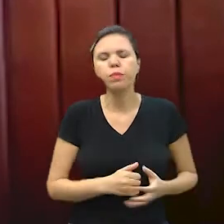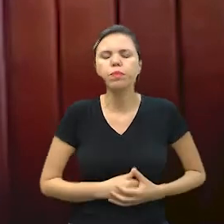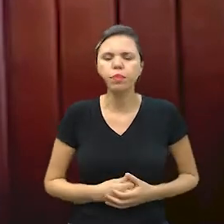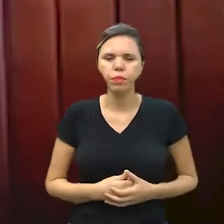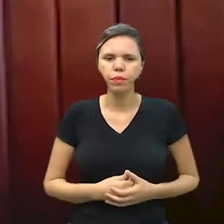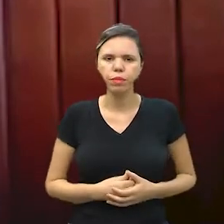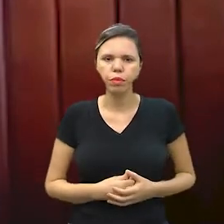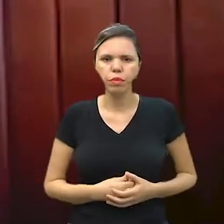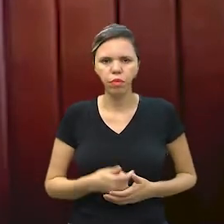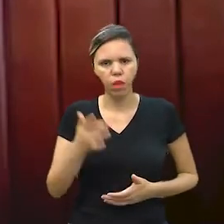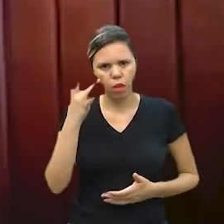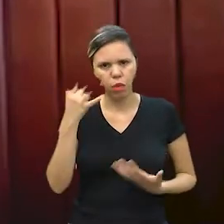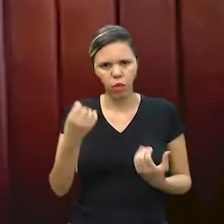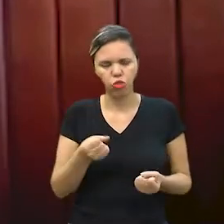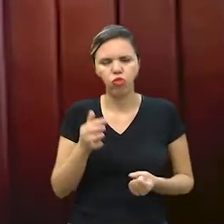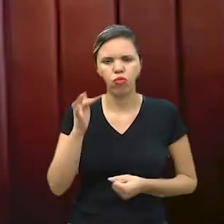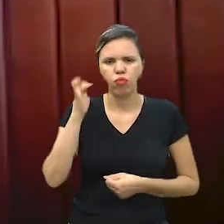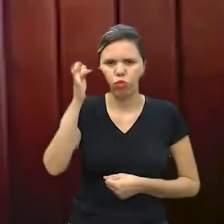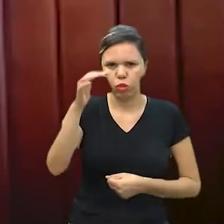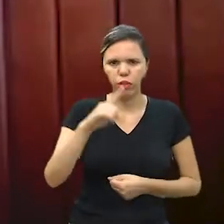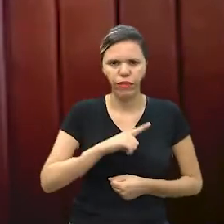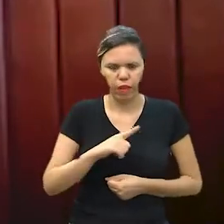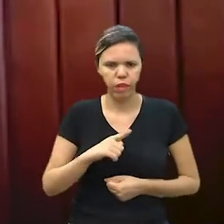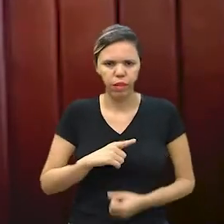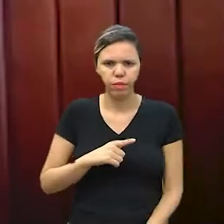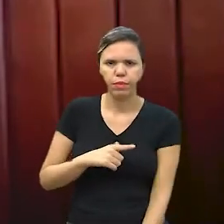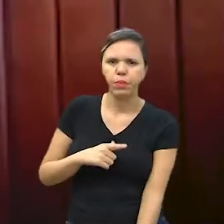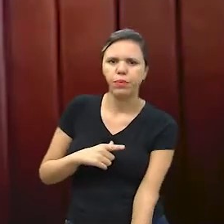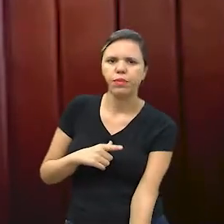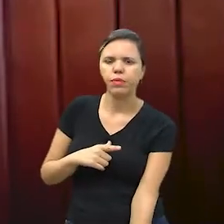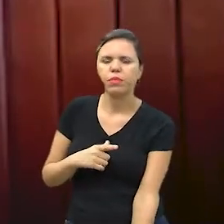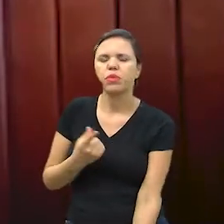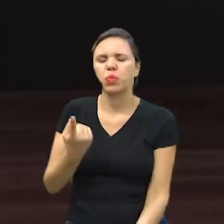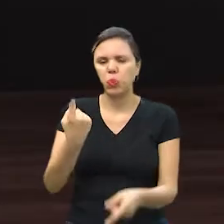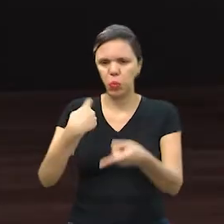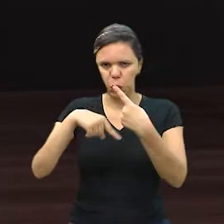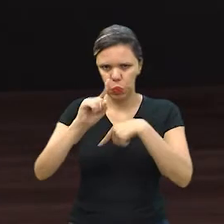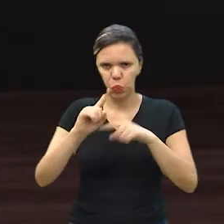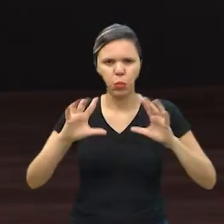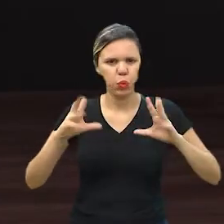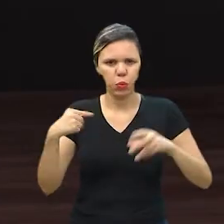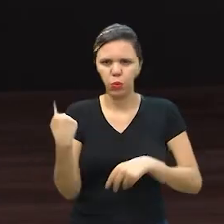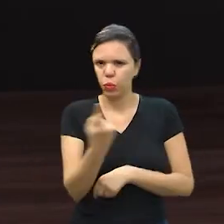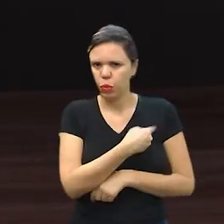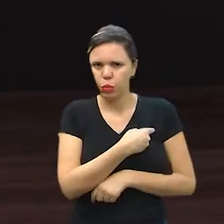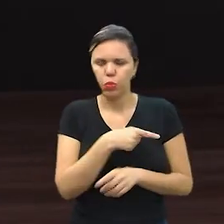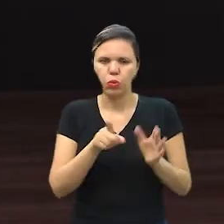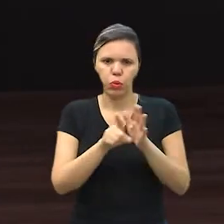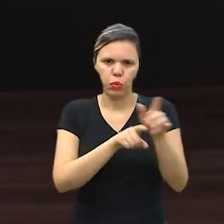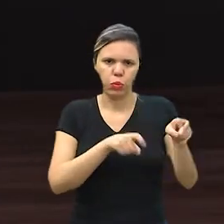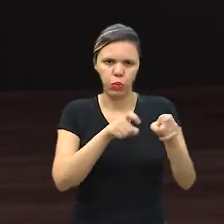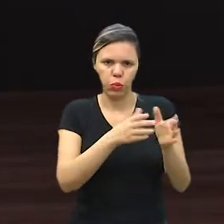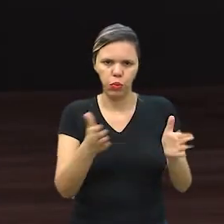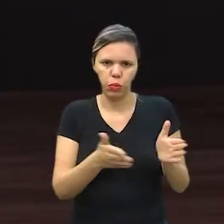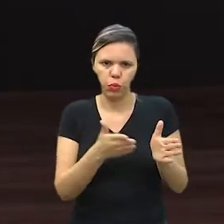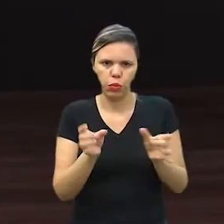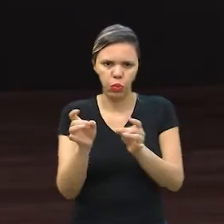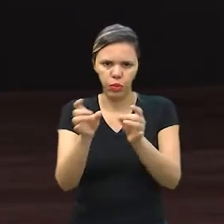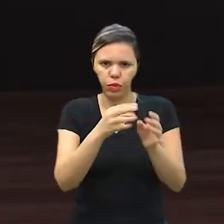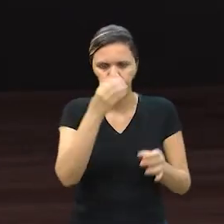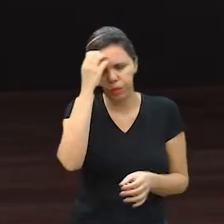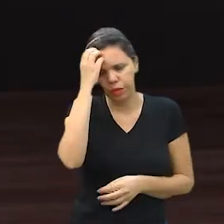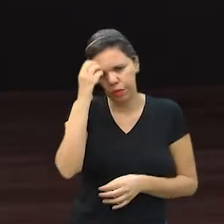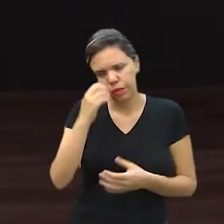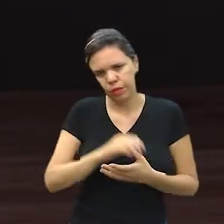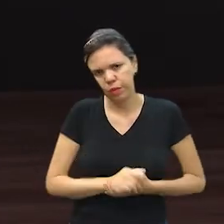eu vislumbro um futuro de muito sucesso, né, para nós, produtores e também comercializadores, e